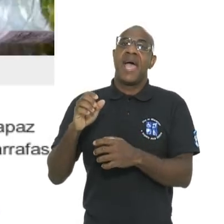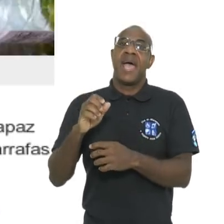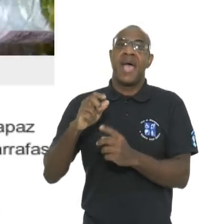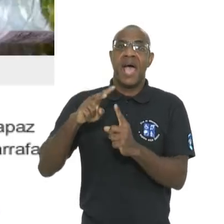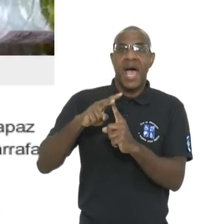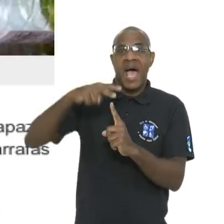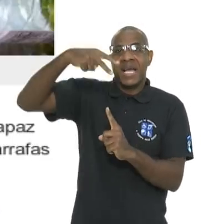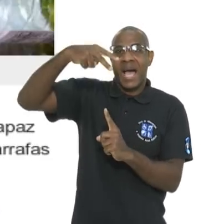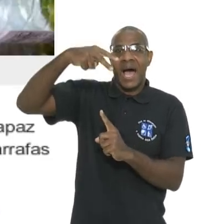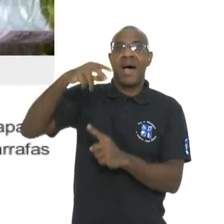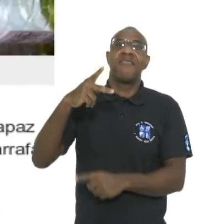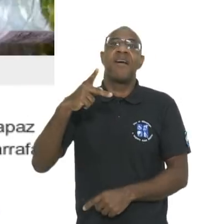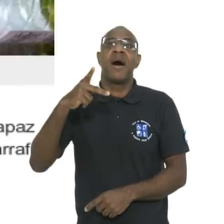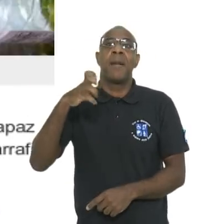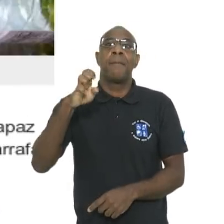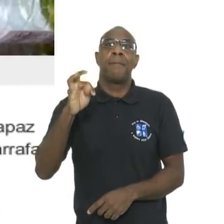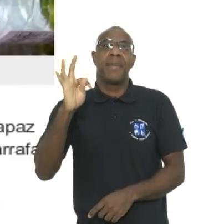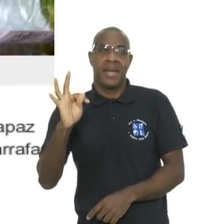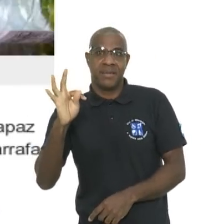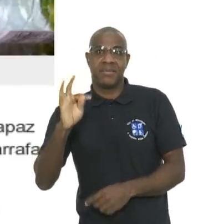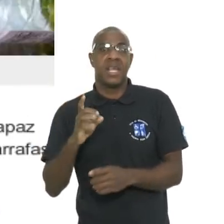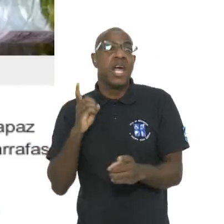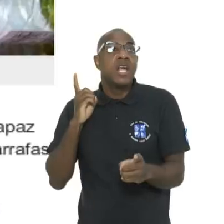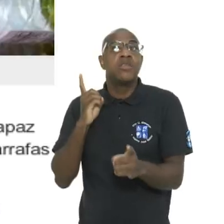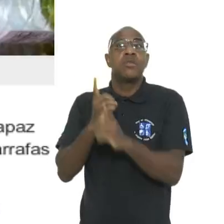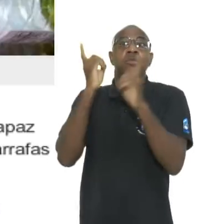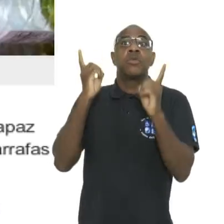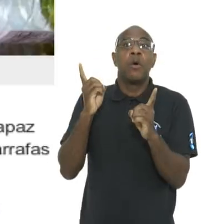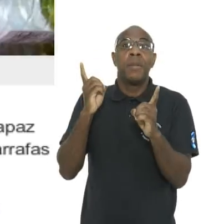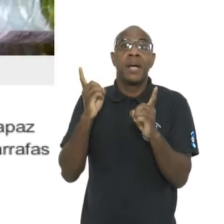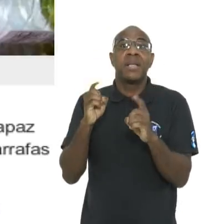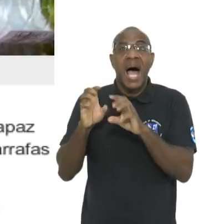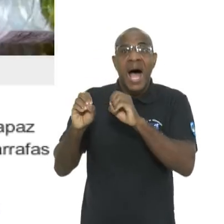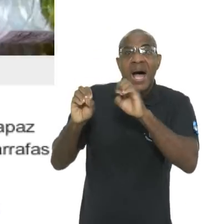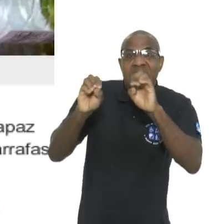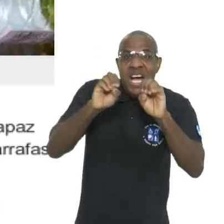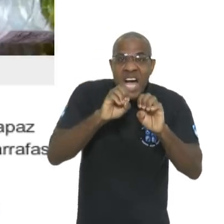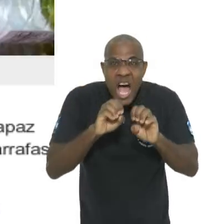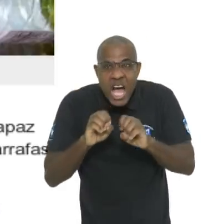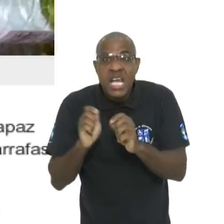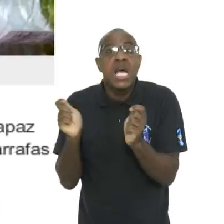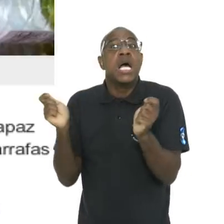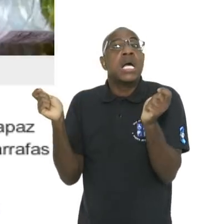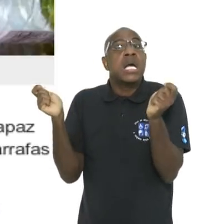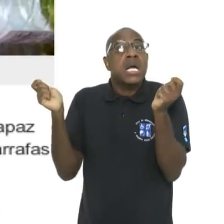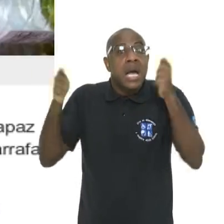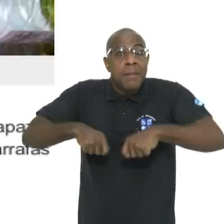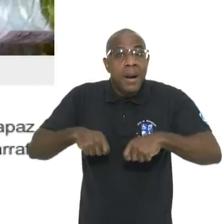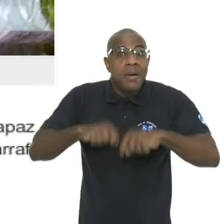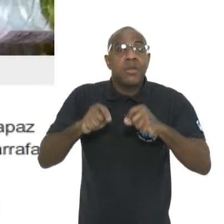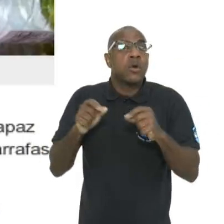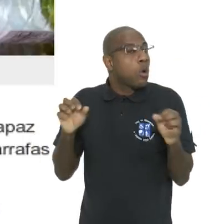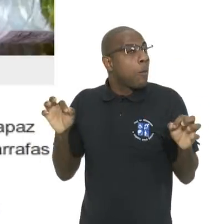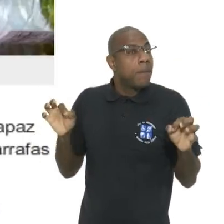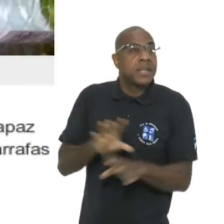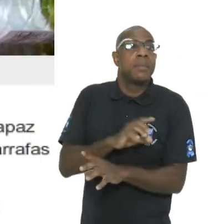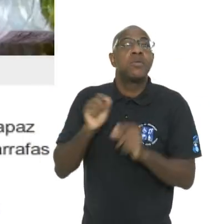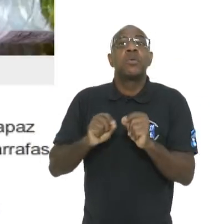japoneses anunciaram nesta quinta-feira a descoberta de uma bactéria capaz de decompor completamente